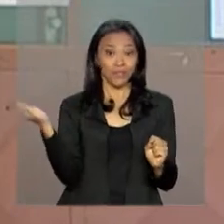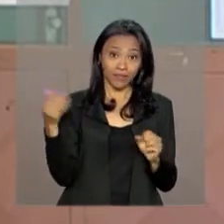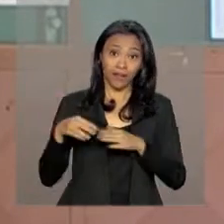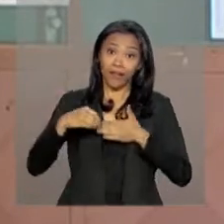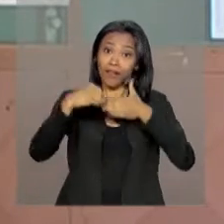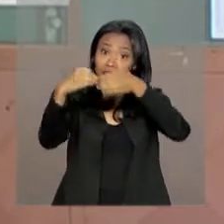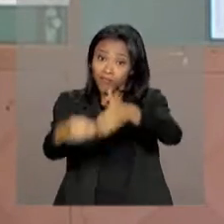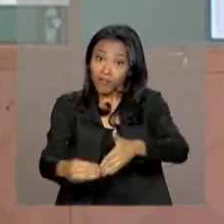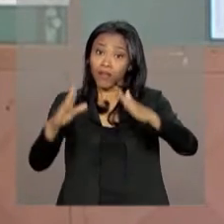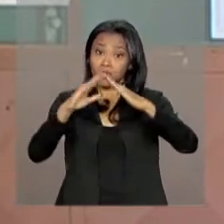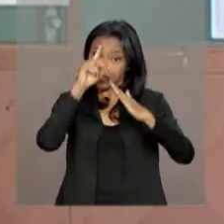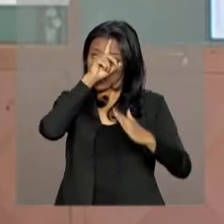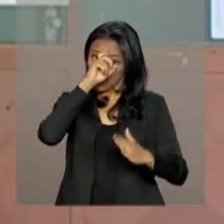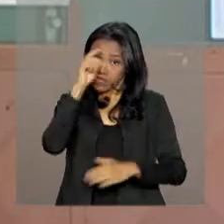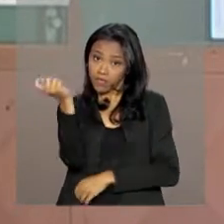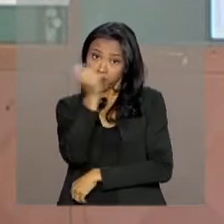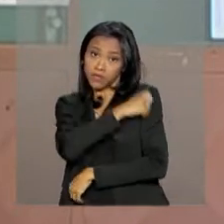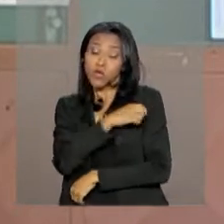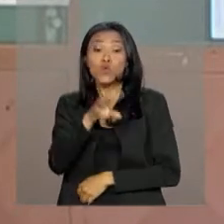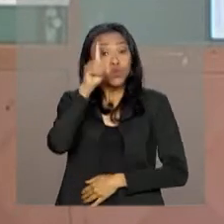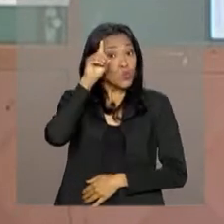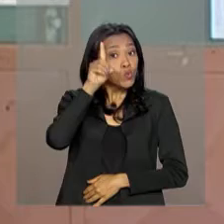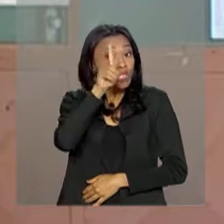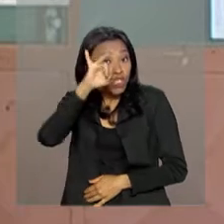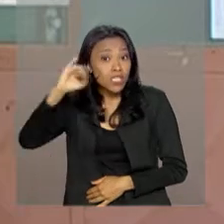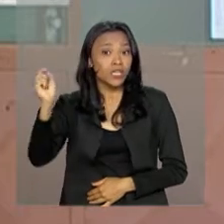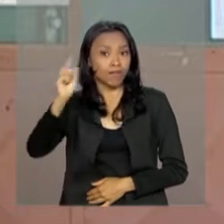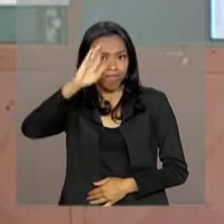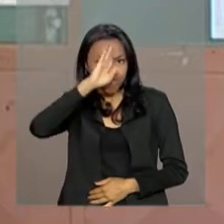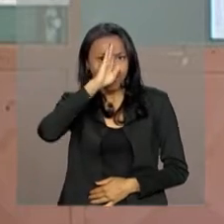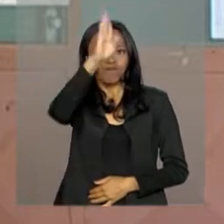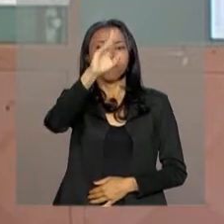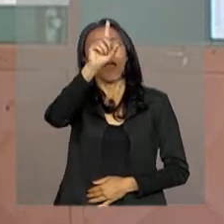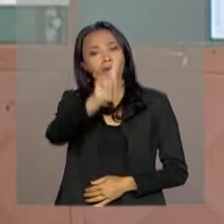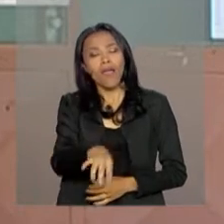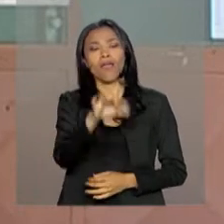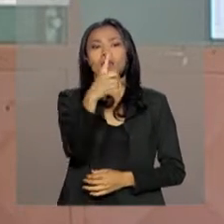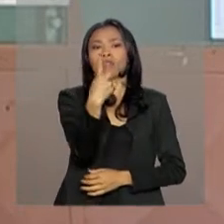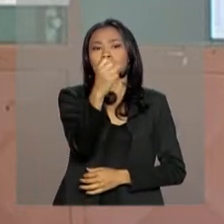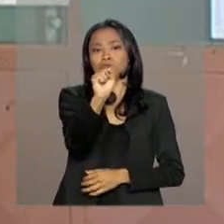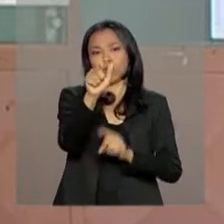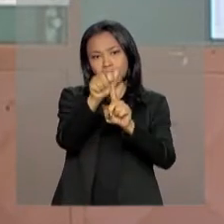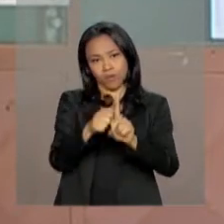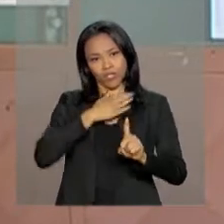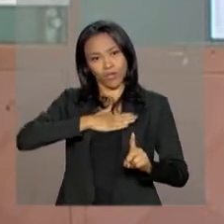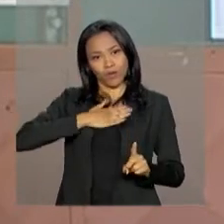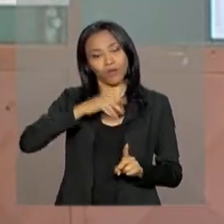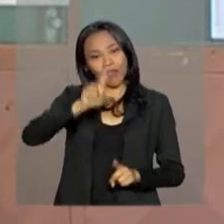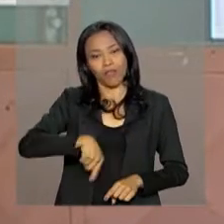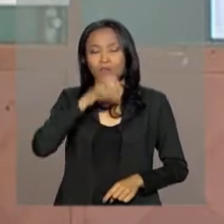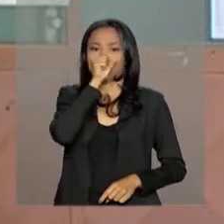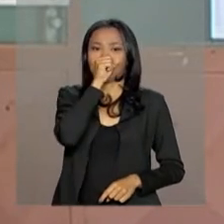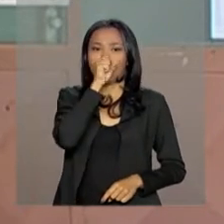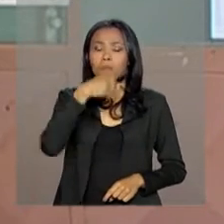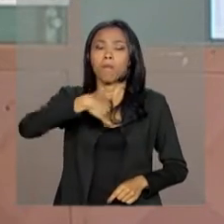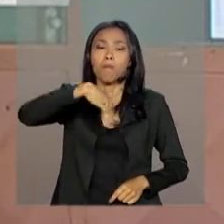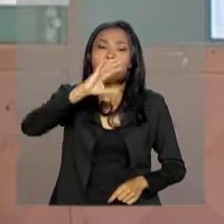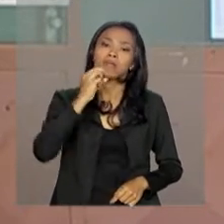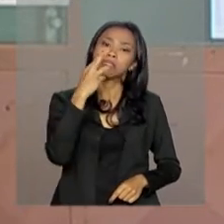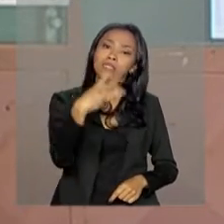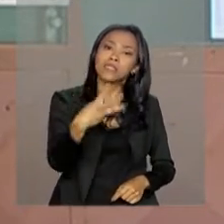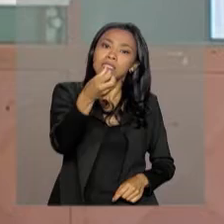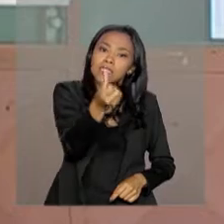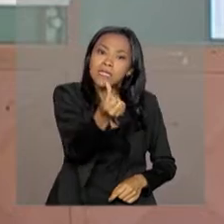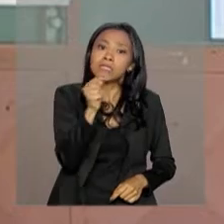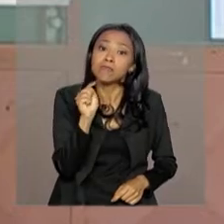e lembrando que o dia d de mobilização está previsto para o dia 18 de agosto no sábado quando mais de 36